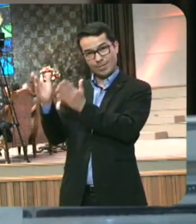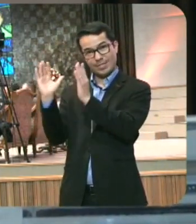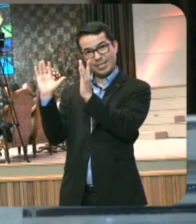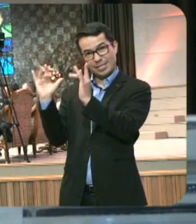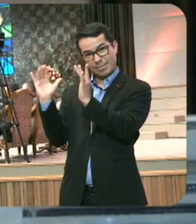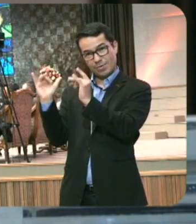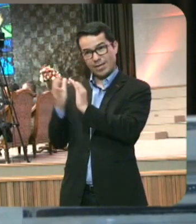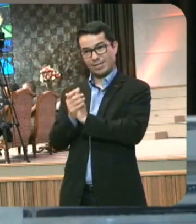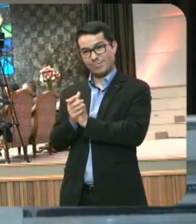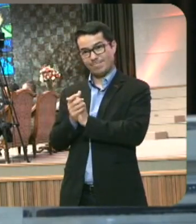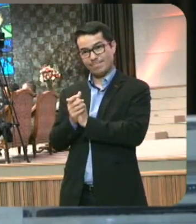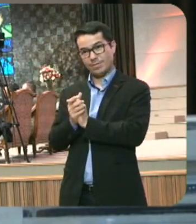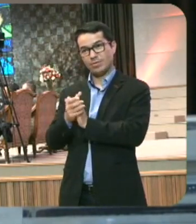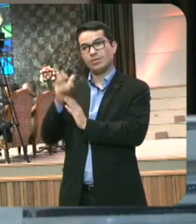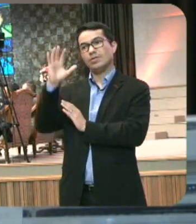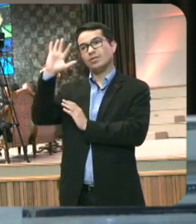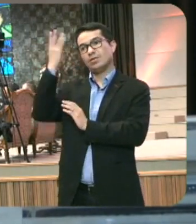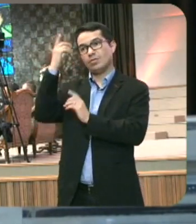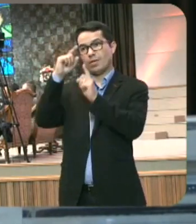E engravidou.